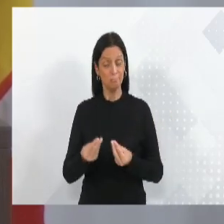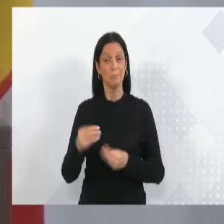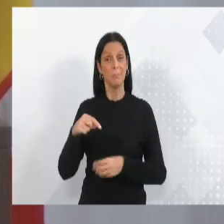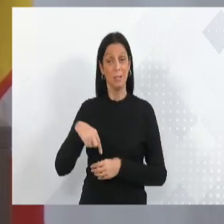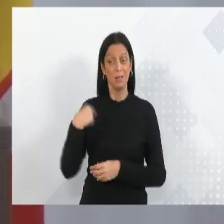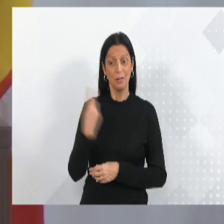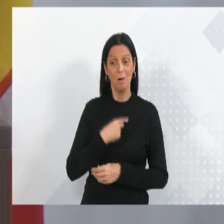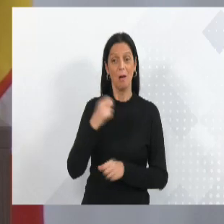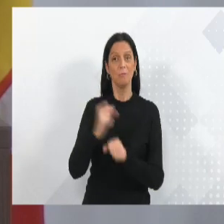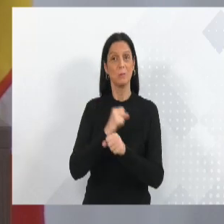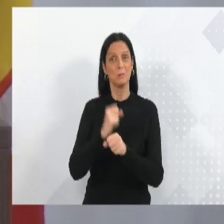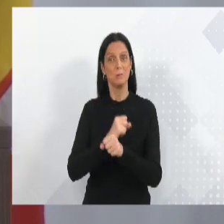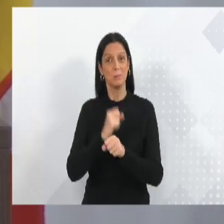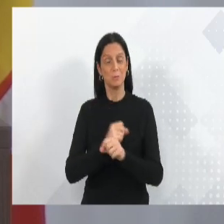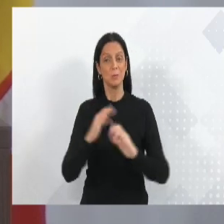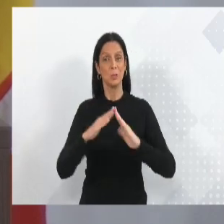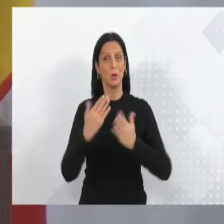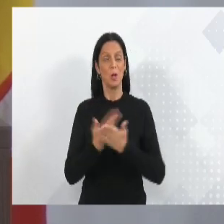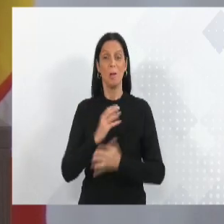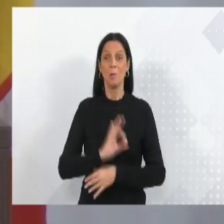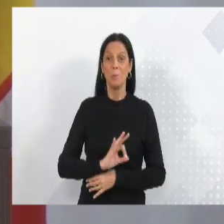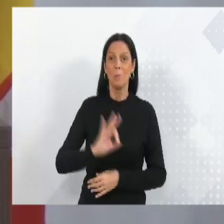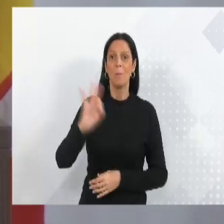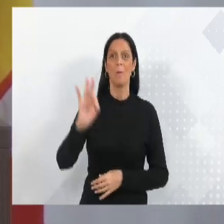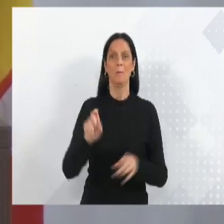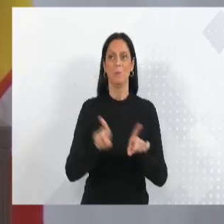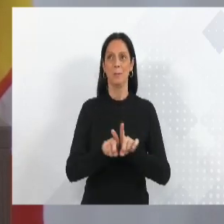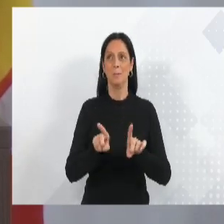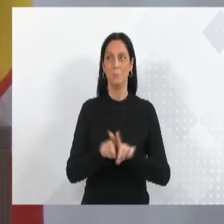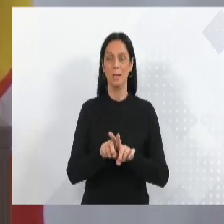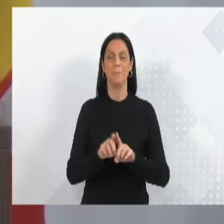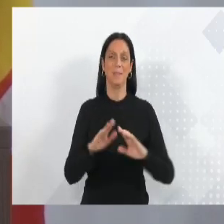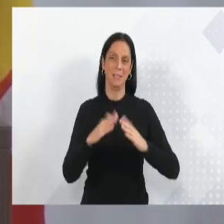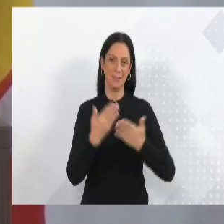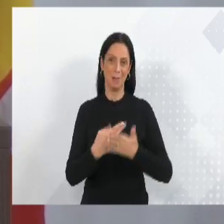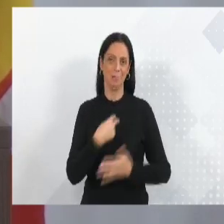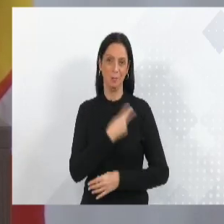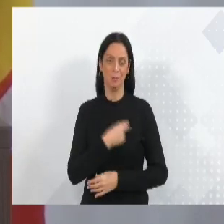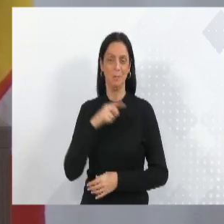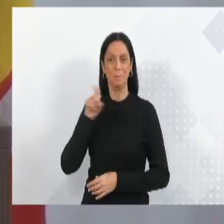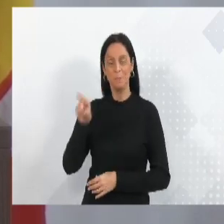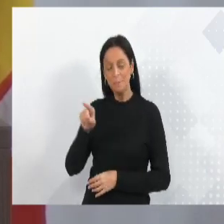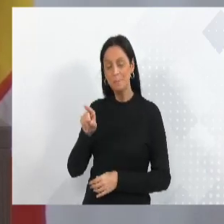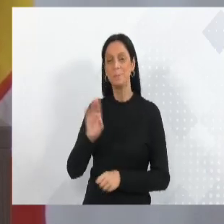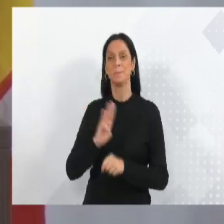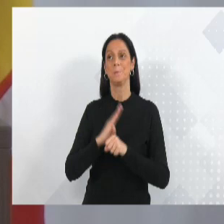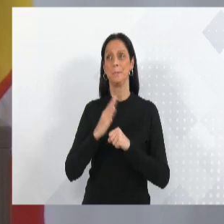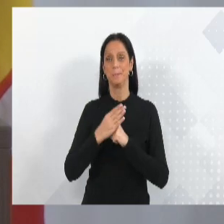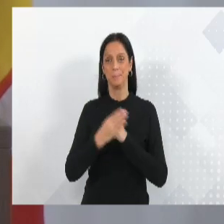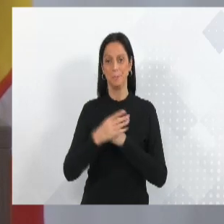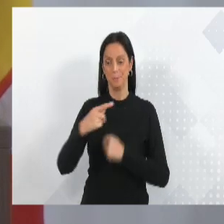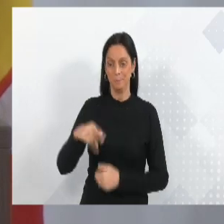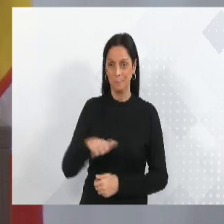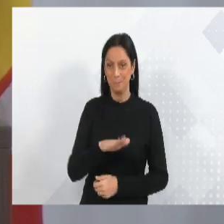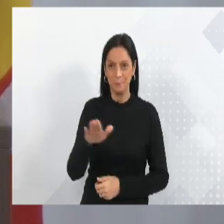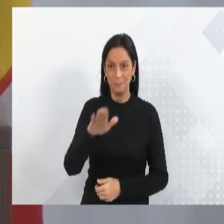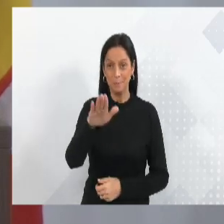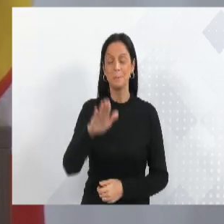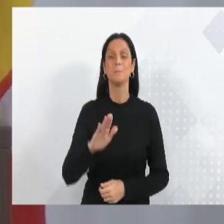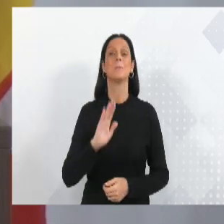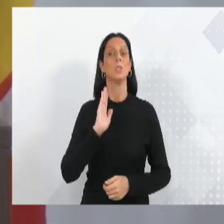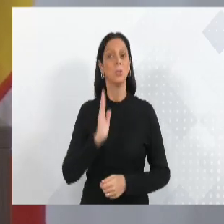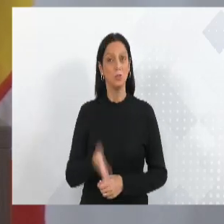na cidade de Blumenau que é o caso do Maurício gol da Escola Pedro II lá no bairro Progresso já está alinhado os trabalhos